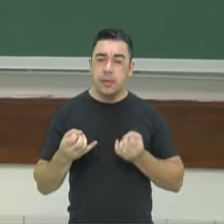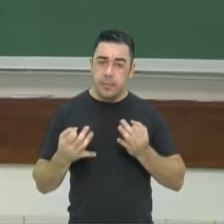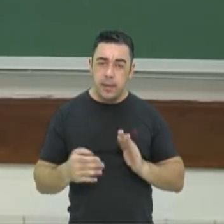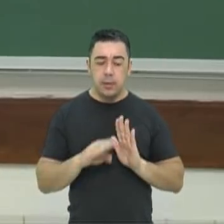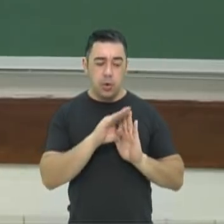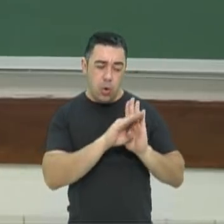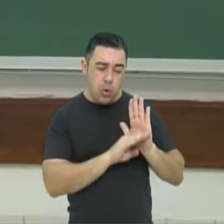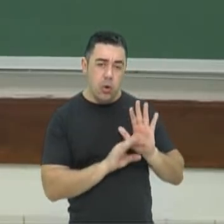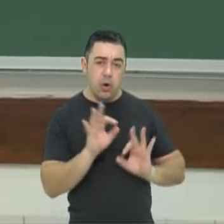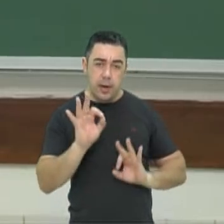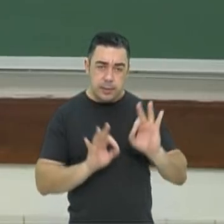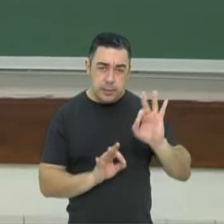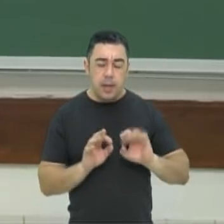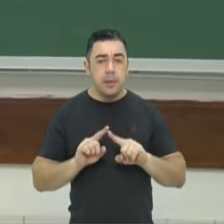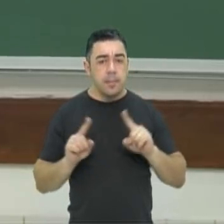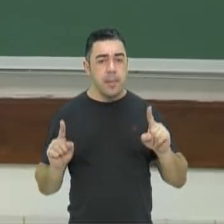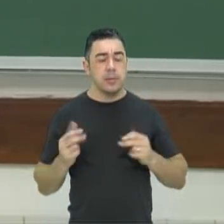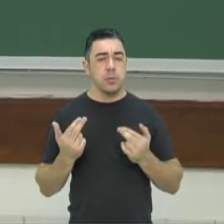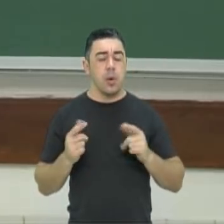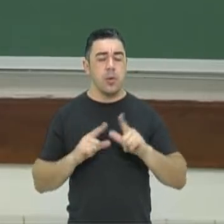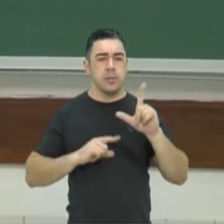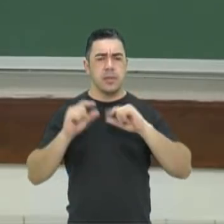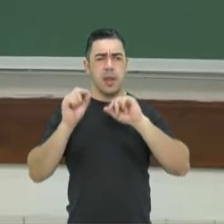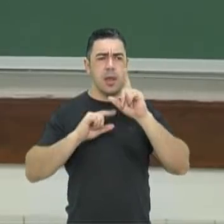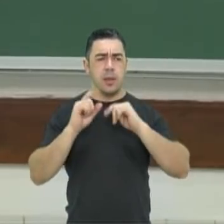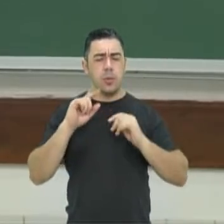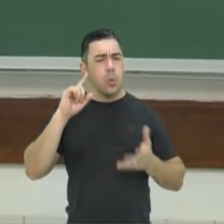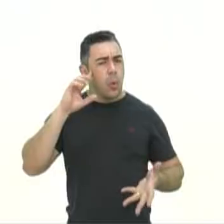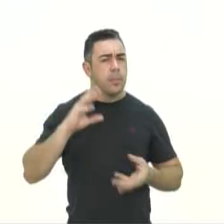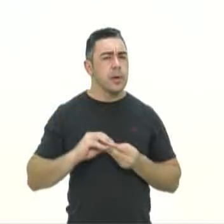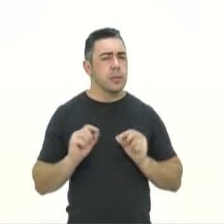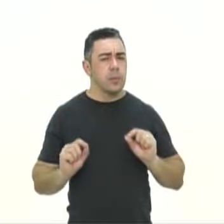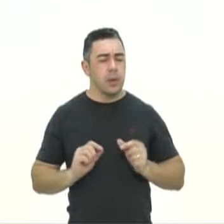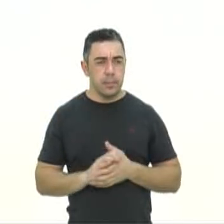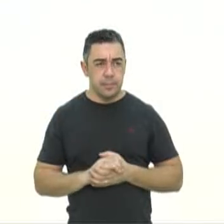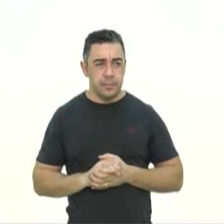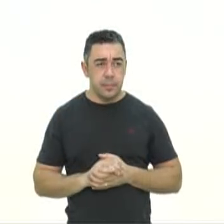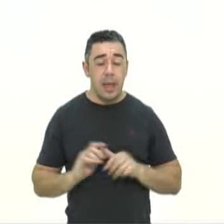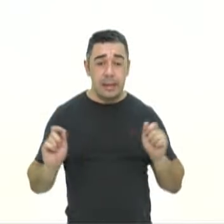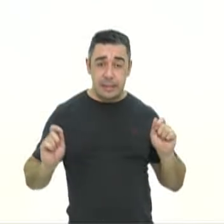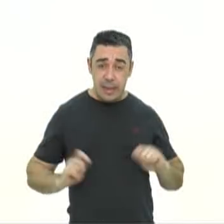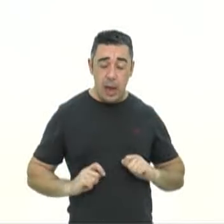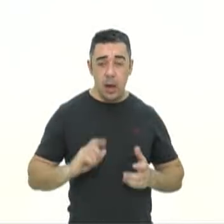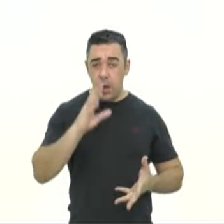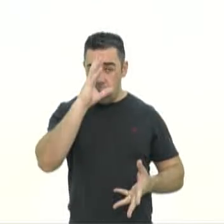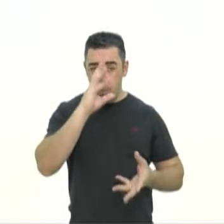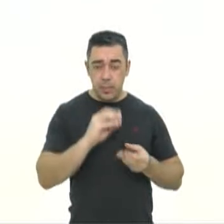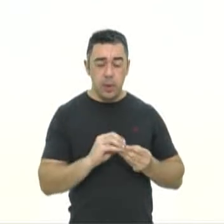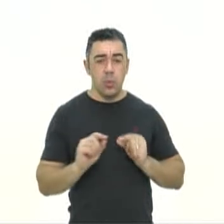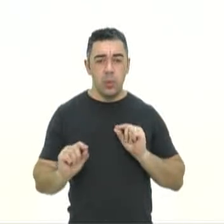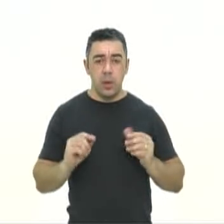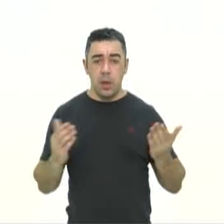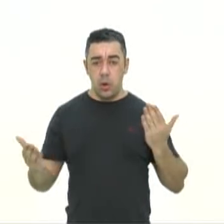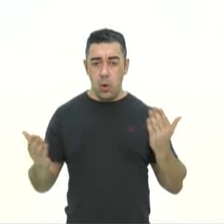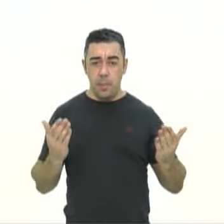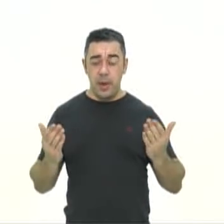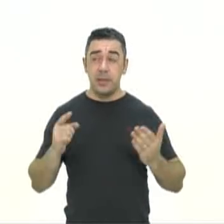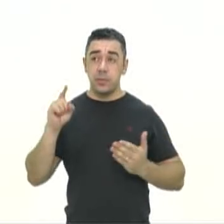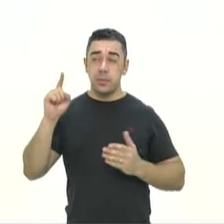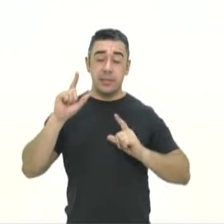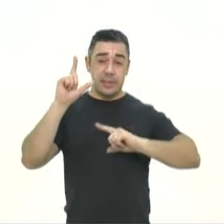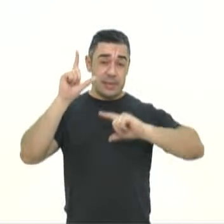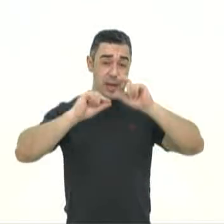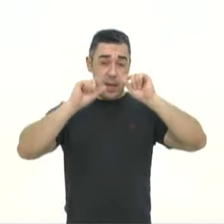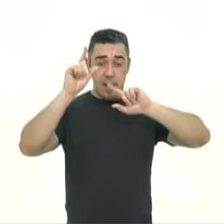ordenado, mas como as estrelas. O que, que nós entendemos? Podemos compreender que a comparação com as